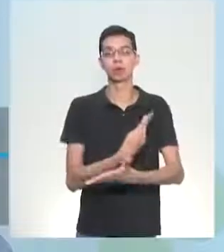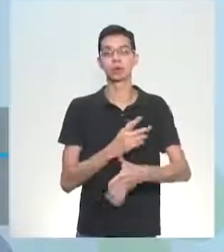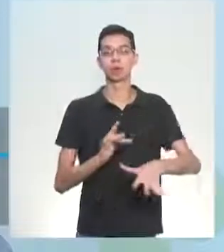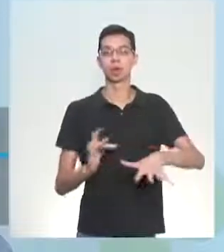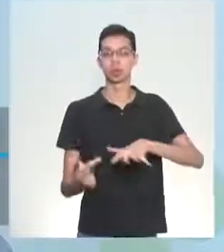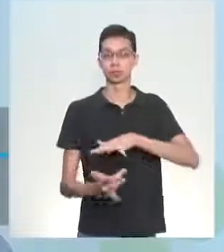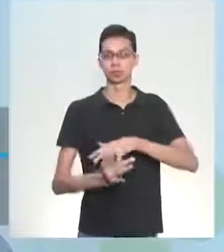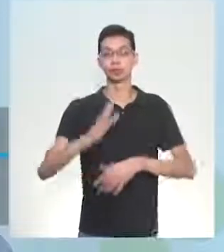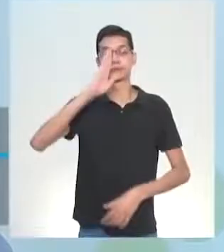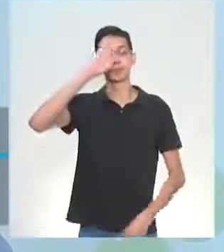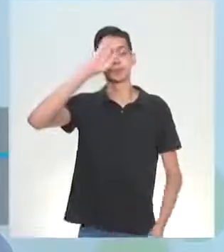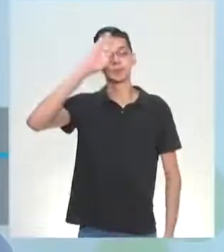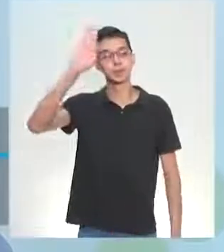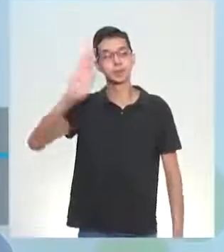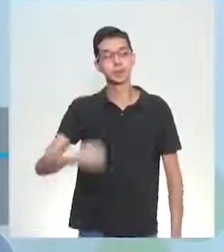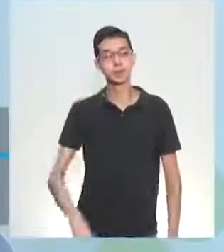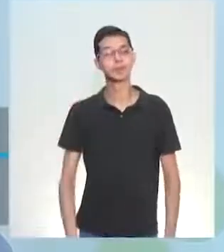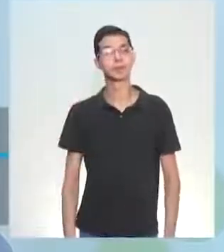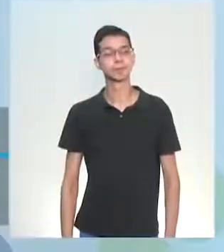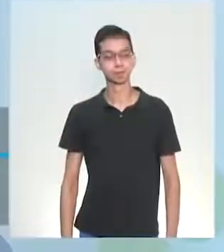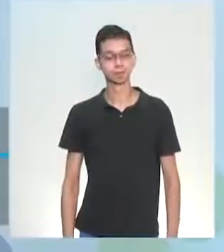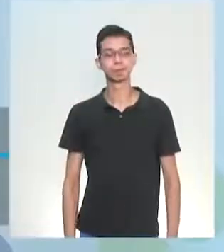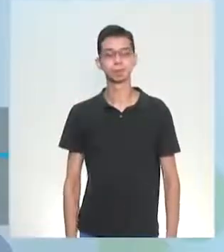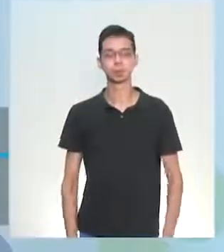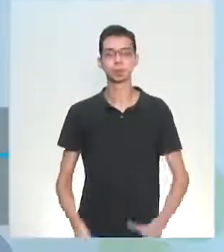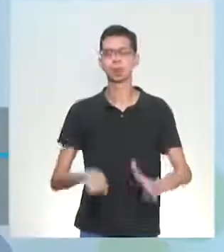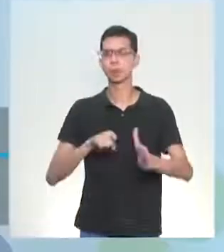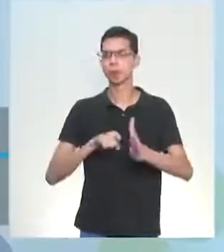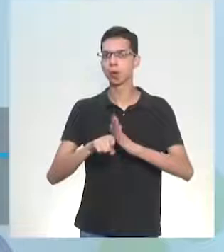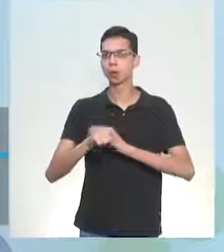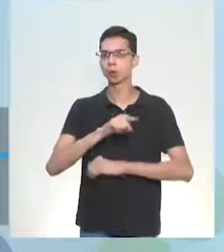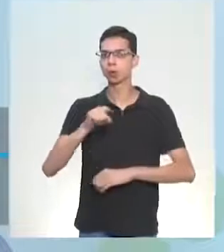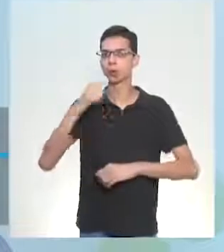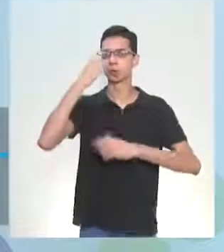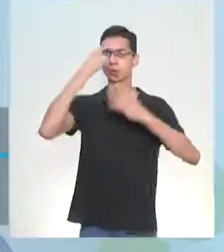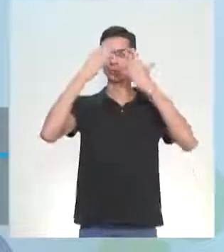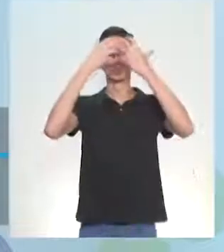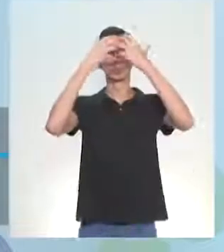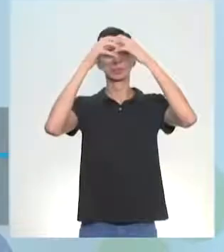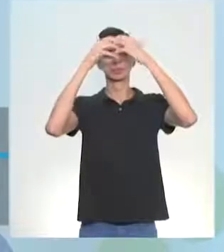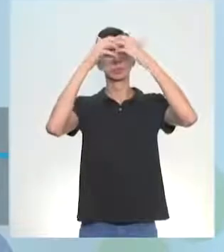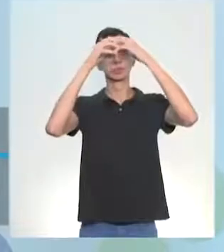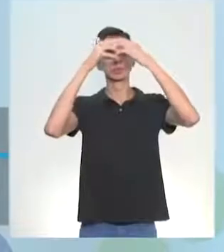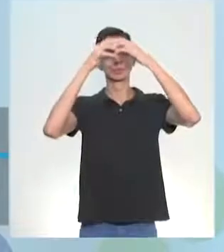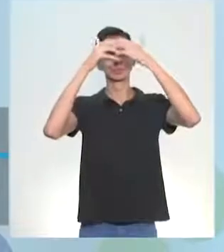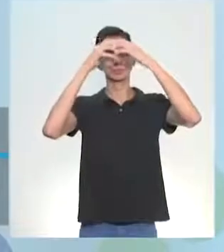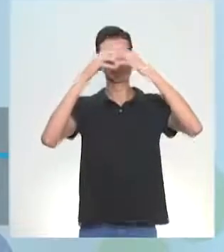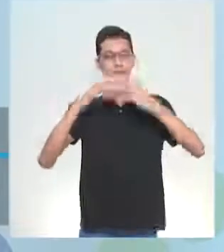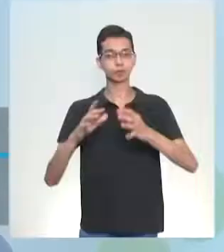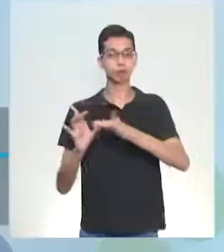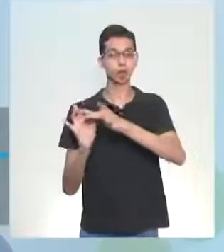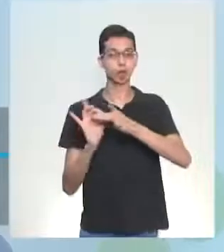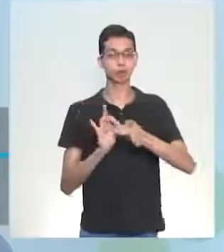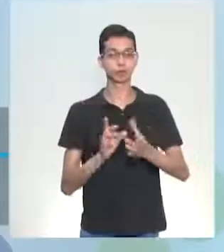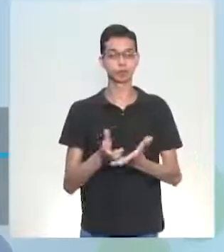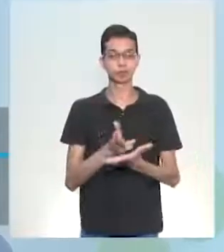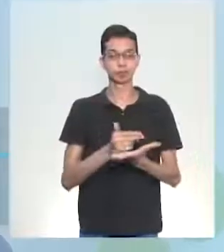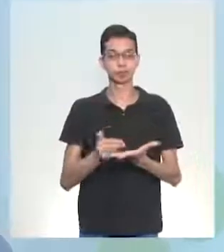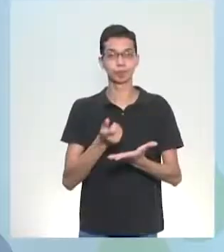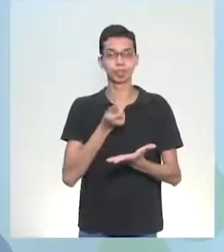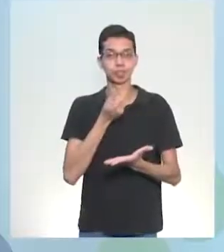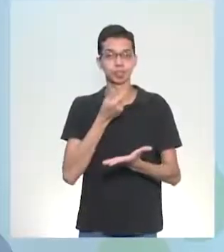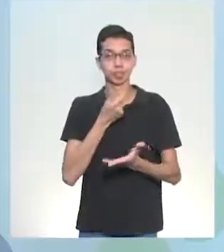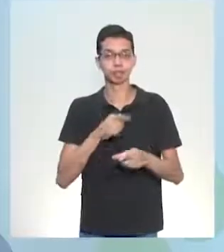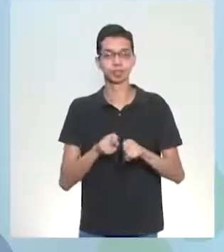sociais, principalmente, tem uma pergunta aí para vocês pensarem já nesse texto aí, nesse contexto de charge e meme.